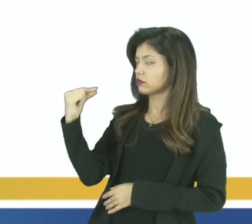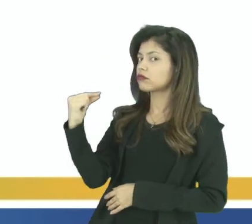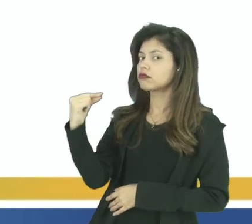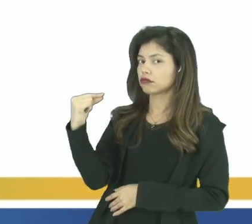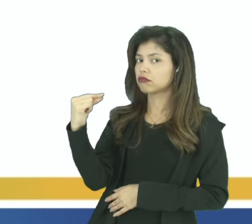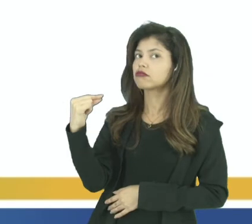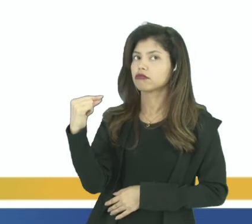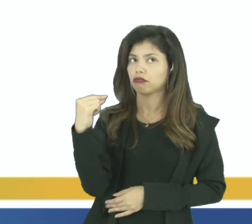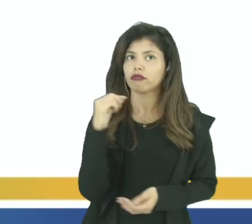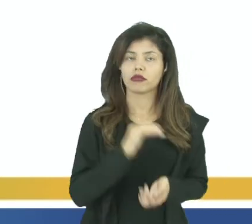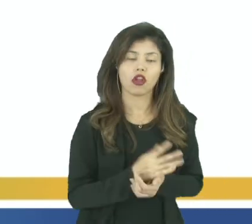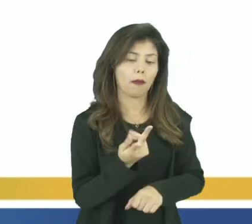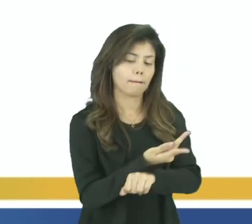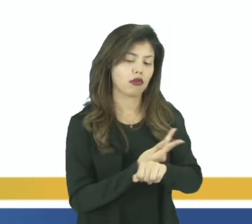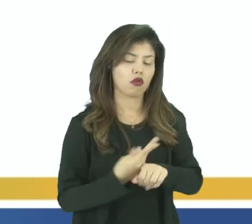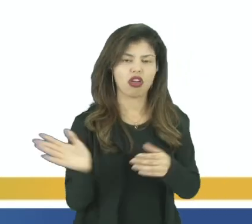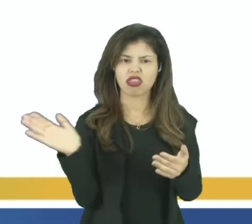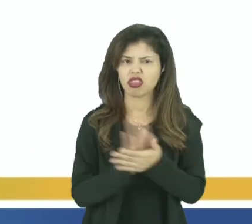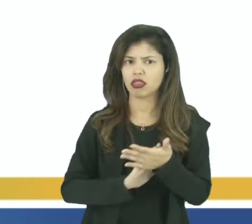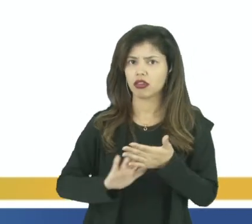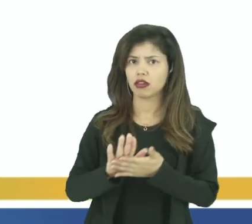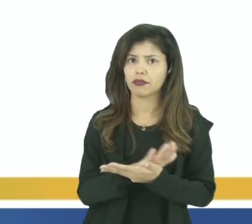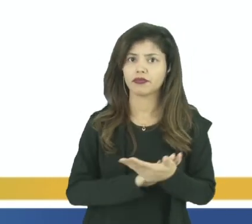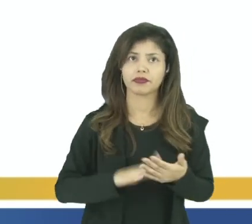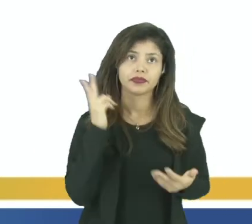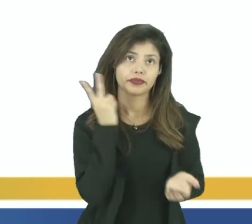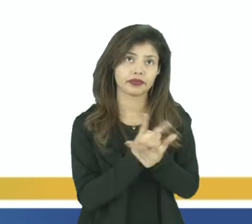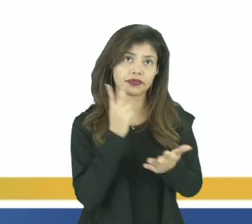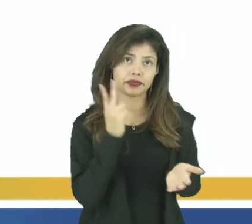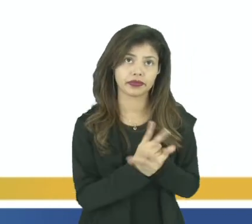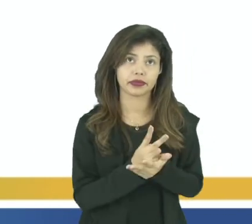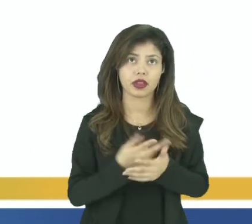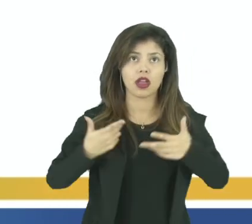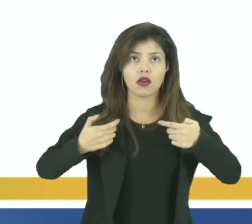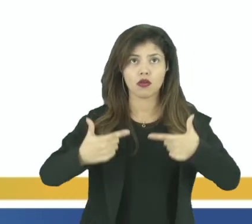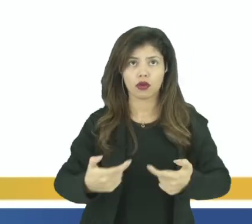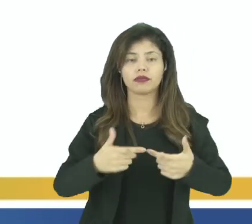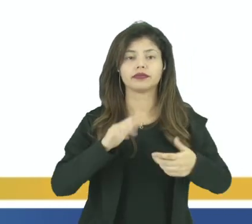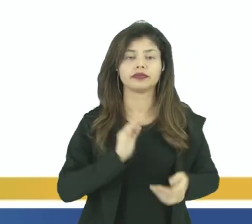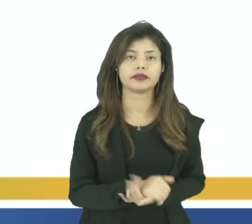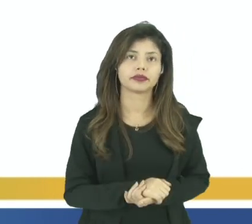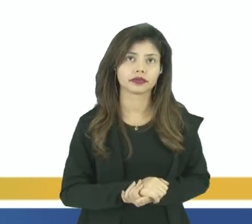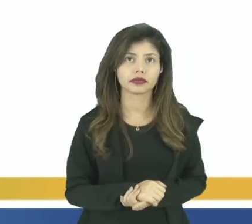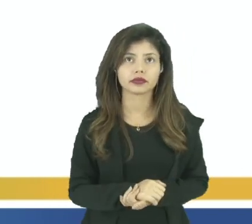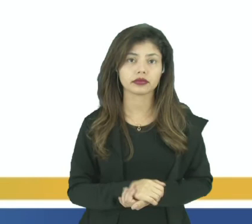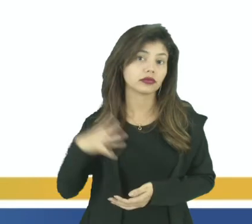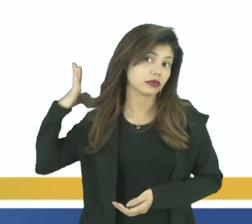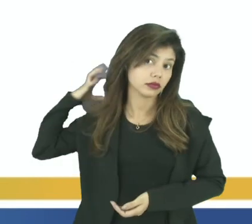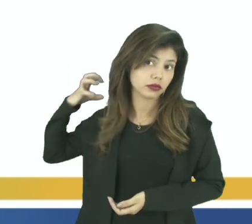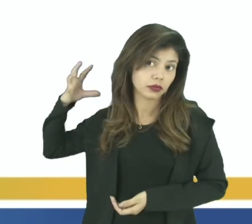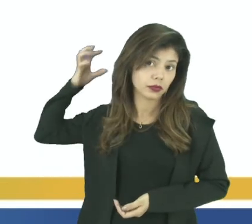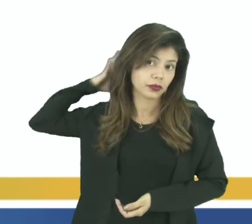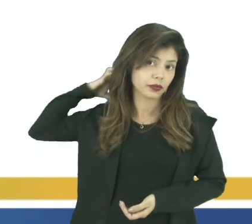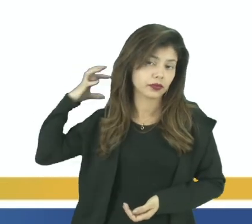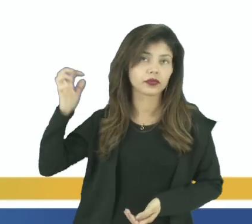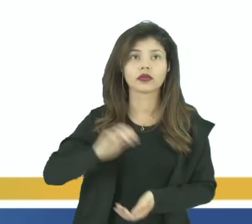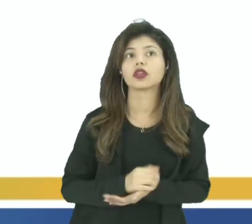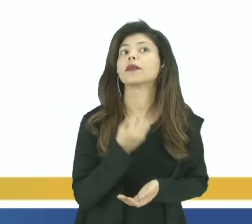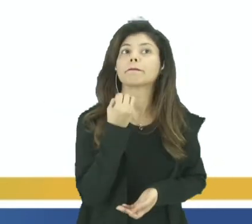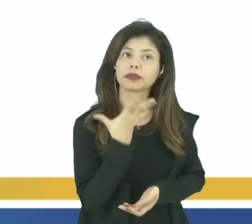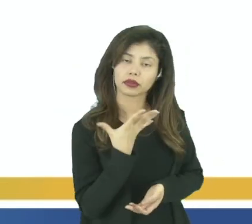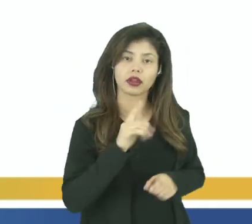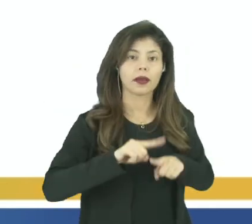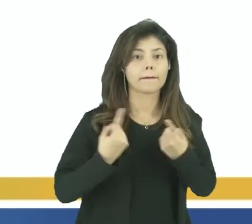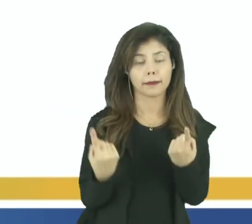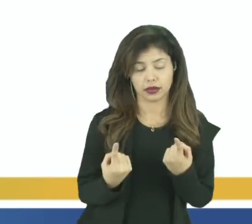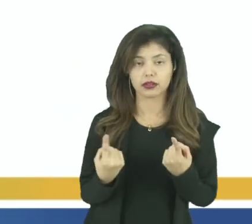mas ele não procura, né, ele sempre vai procurar fazer guerra. No caso Rousseau, o homem é bom,